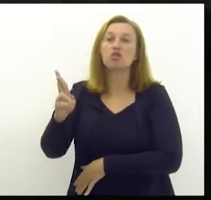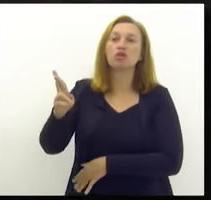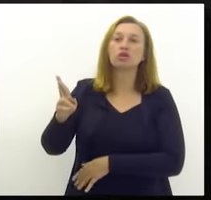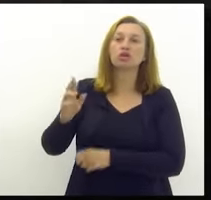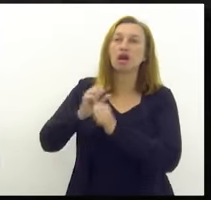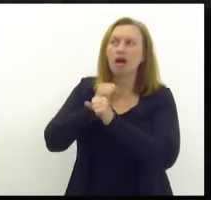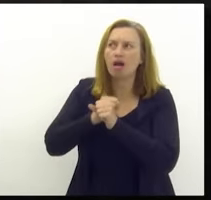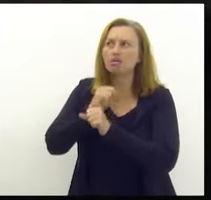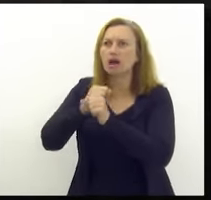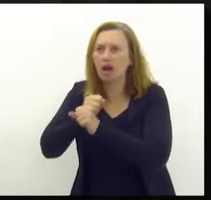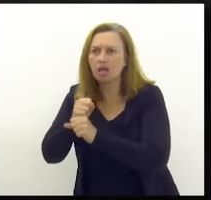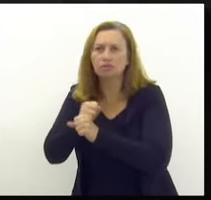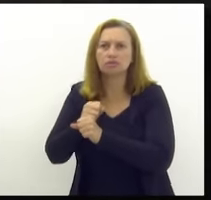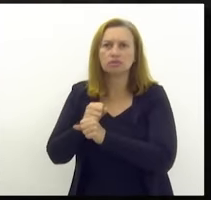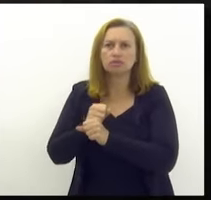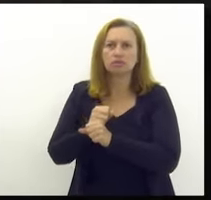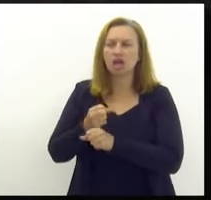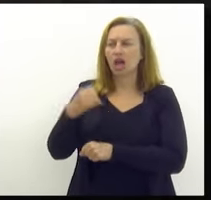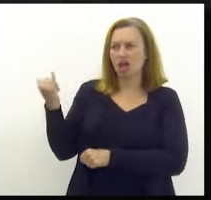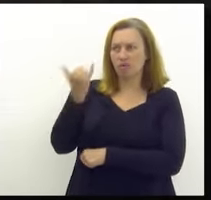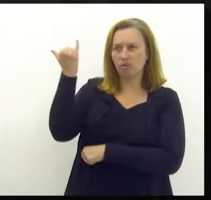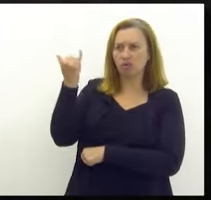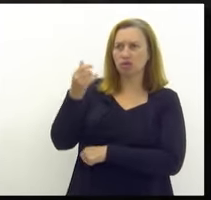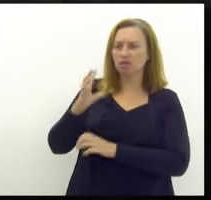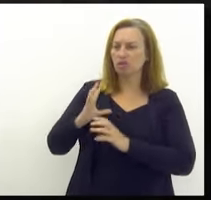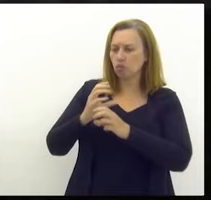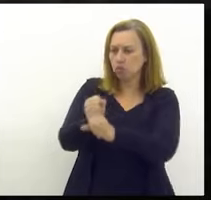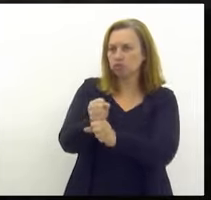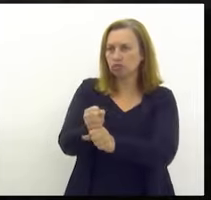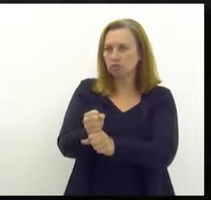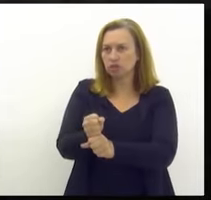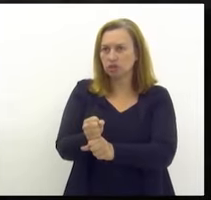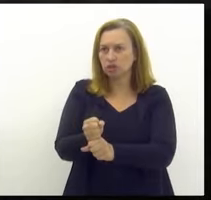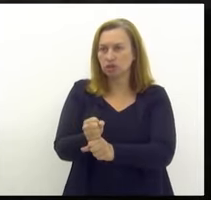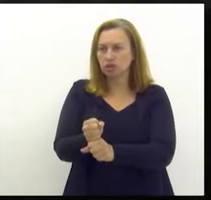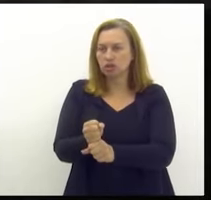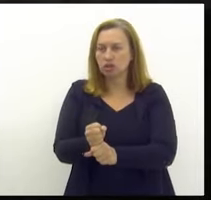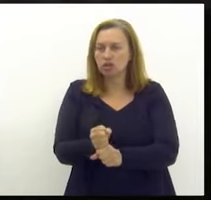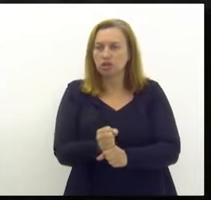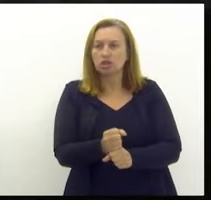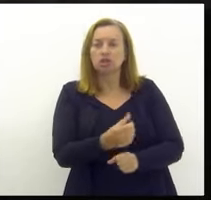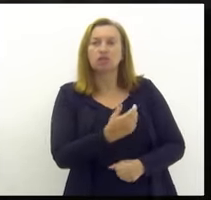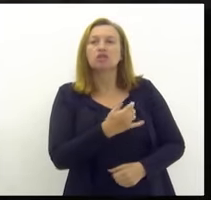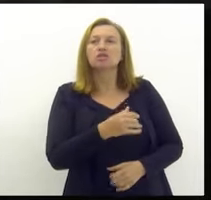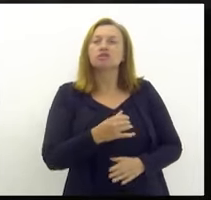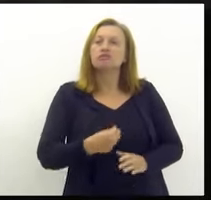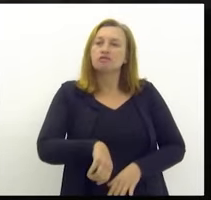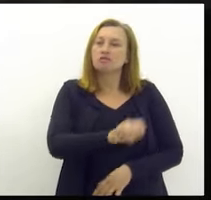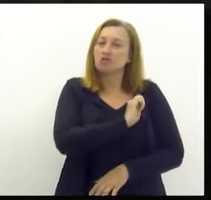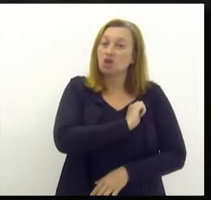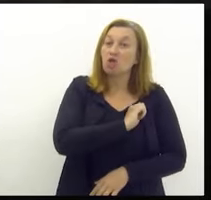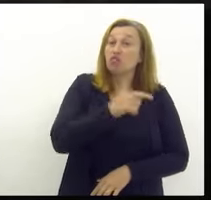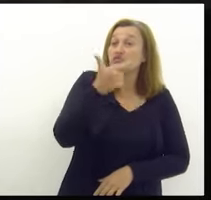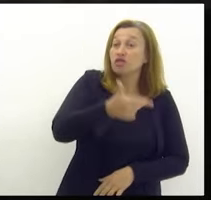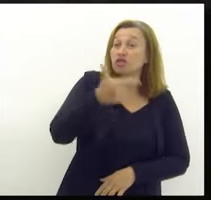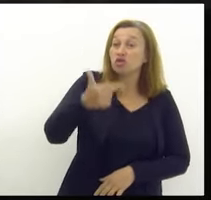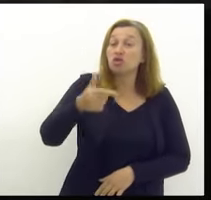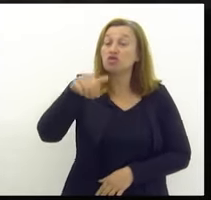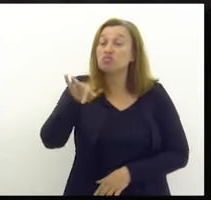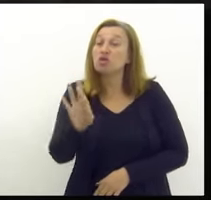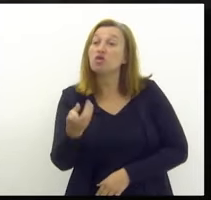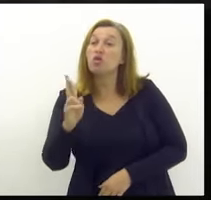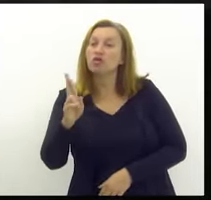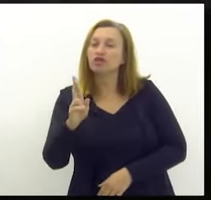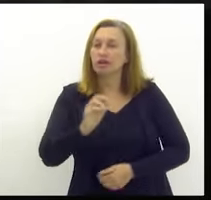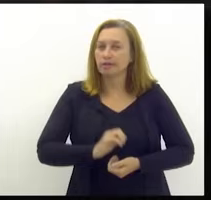ano inclusive é importante a gente fazer esse cálculo de renúncia fiscal também são R2 bilhões